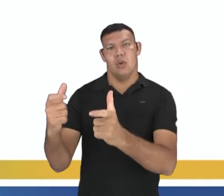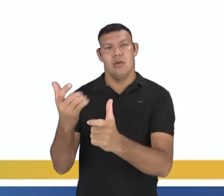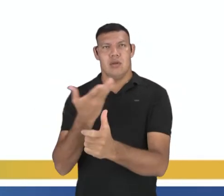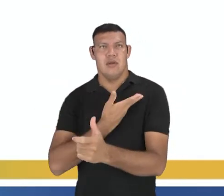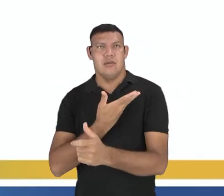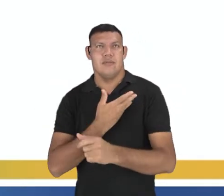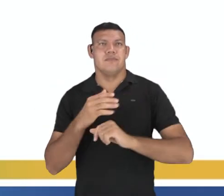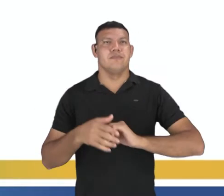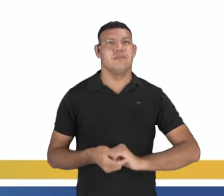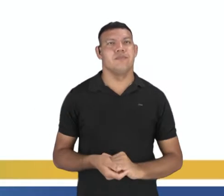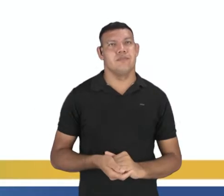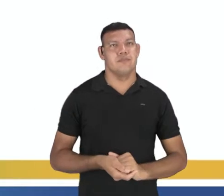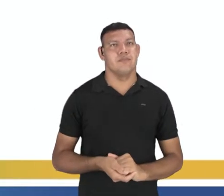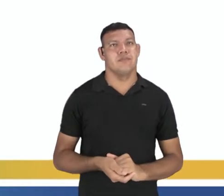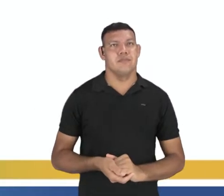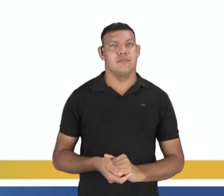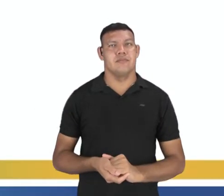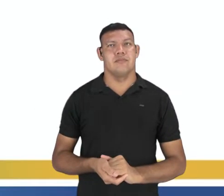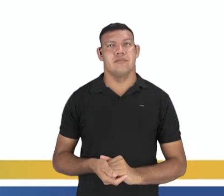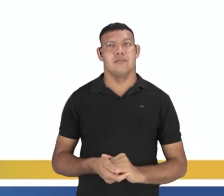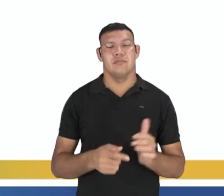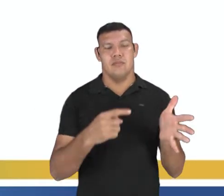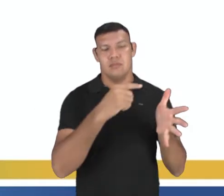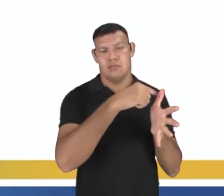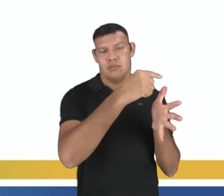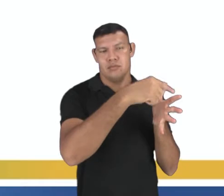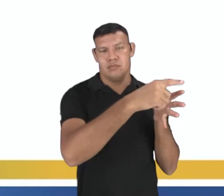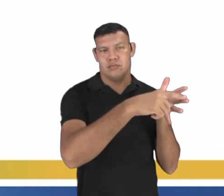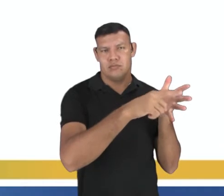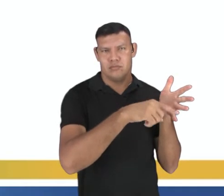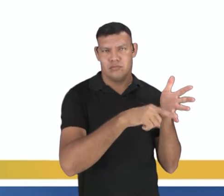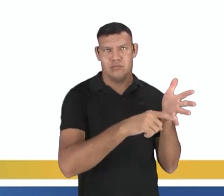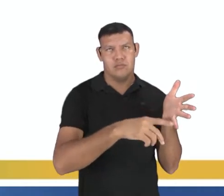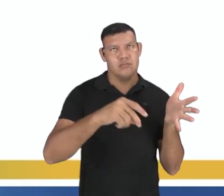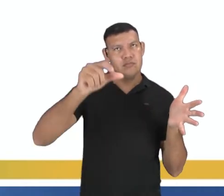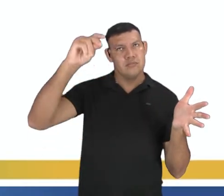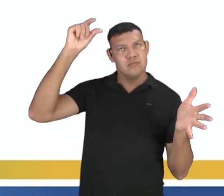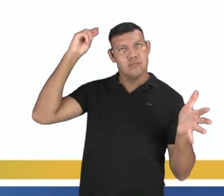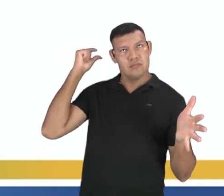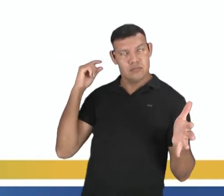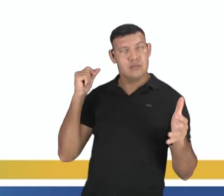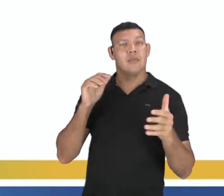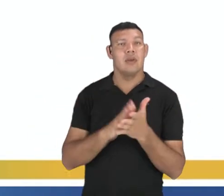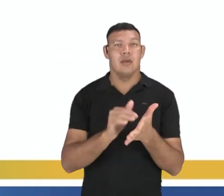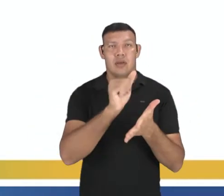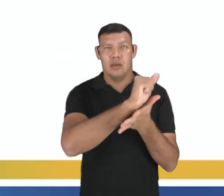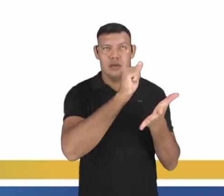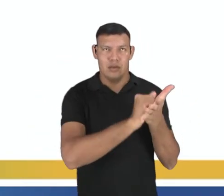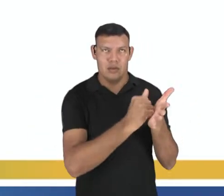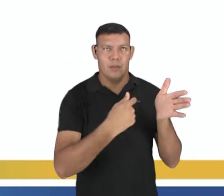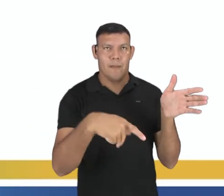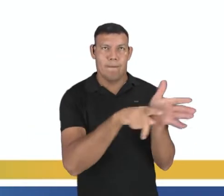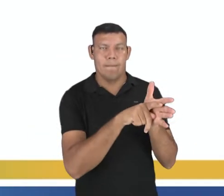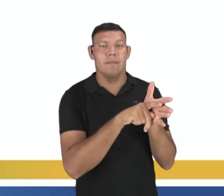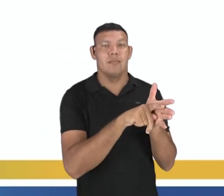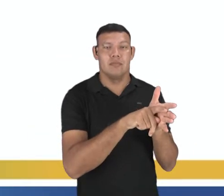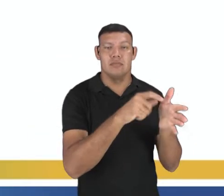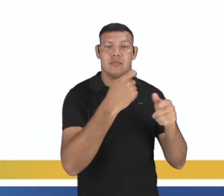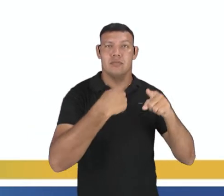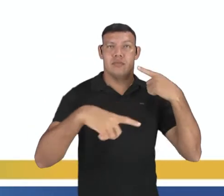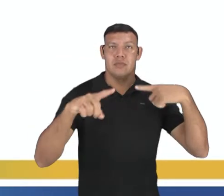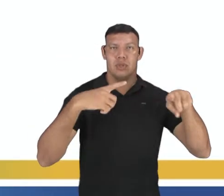mesmo apesar de a partitura ser uma forma bem anterior de registro de música esta não foi